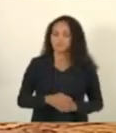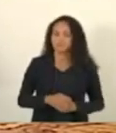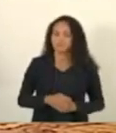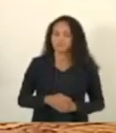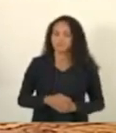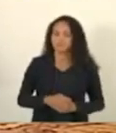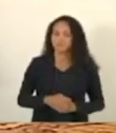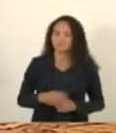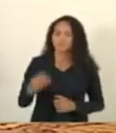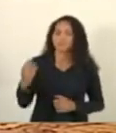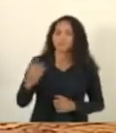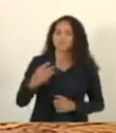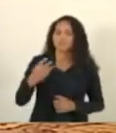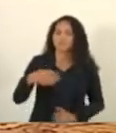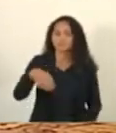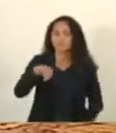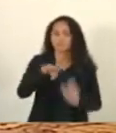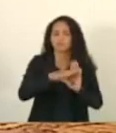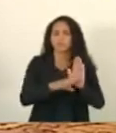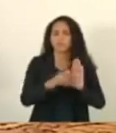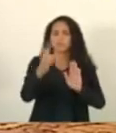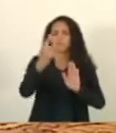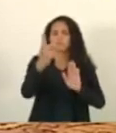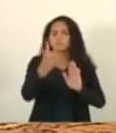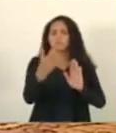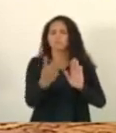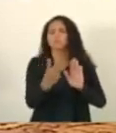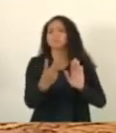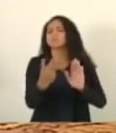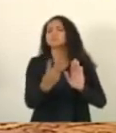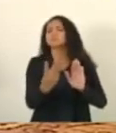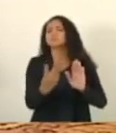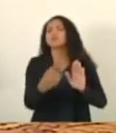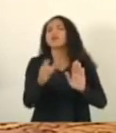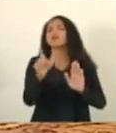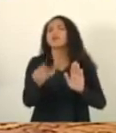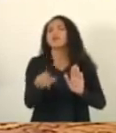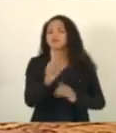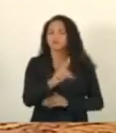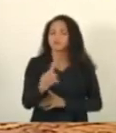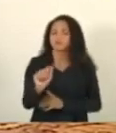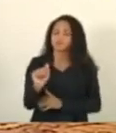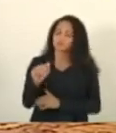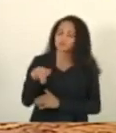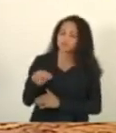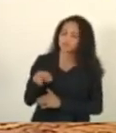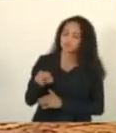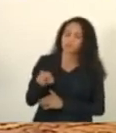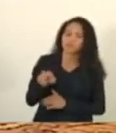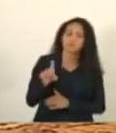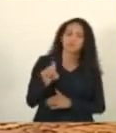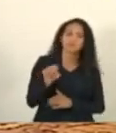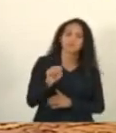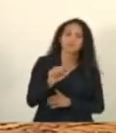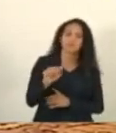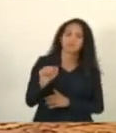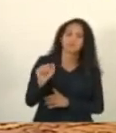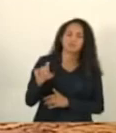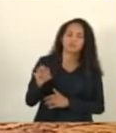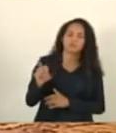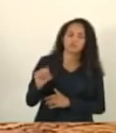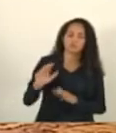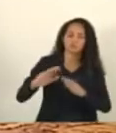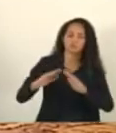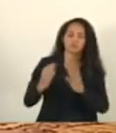o terceiro lugar do Prêmio Destaque foi para a professora Andressa Antônio de Oliveira, da